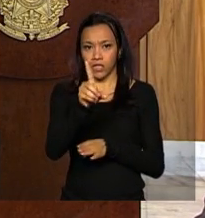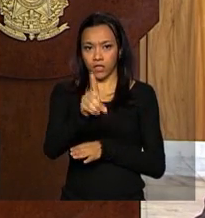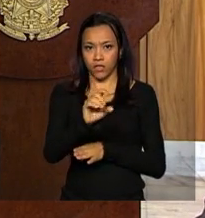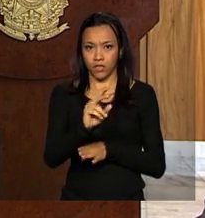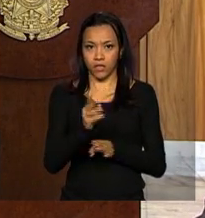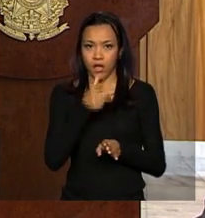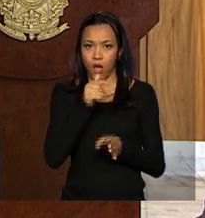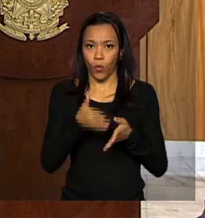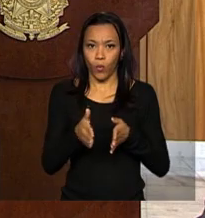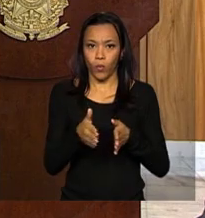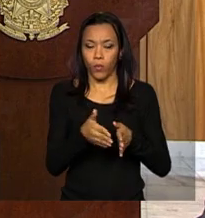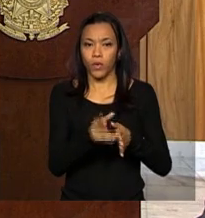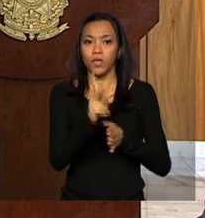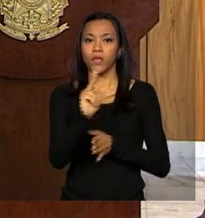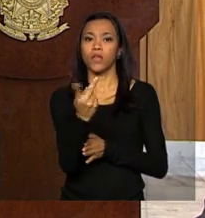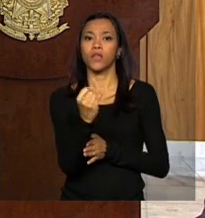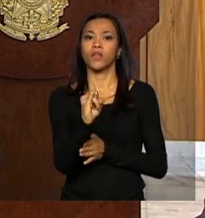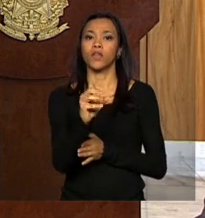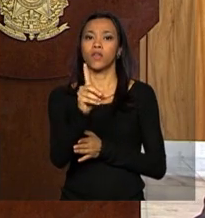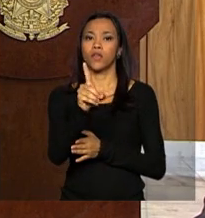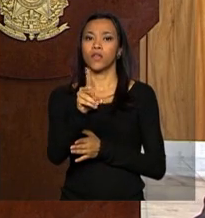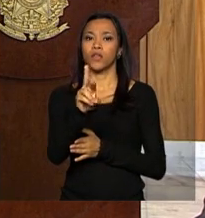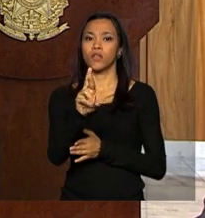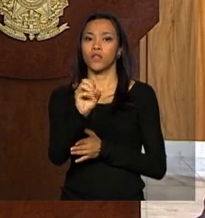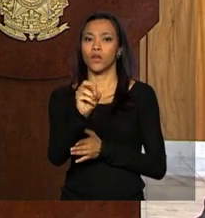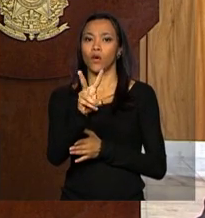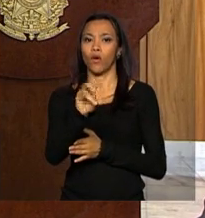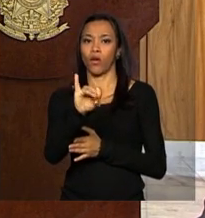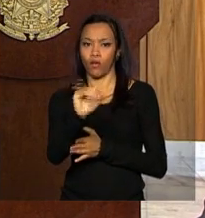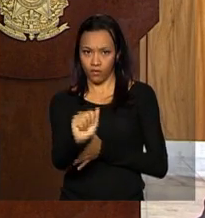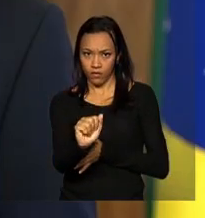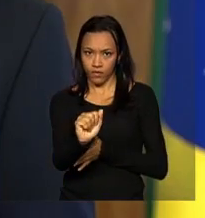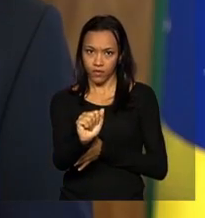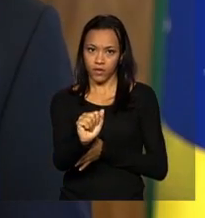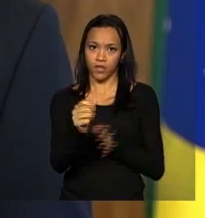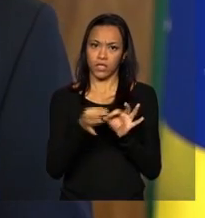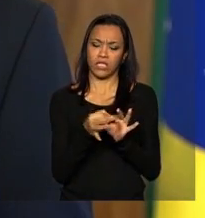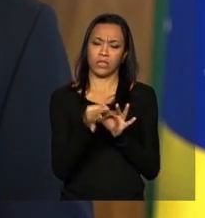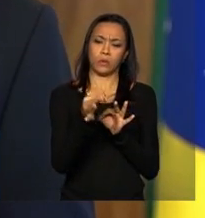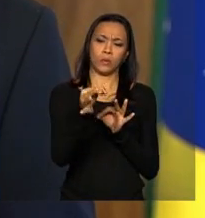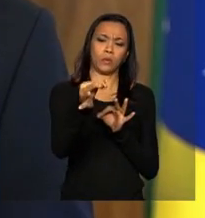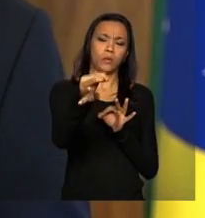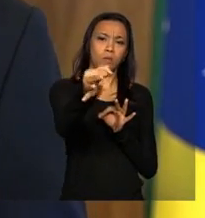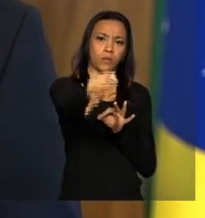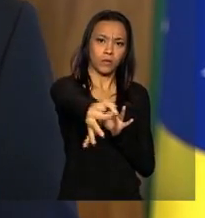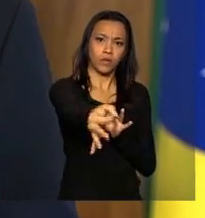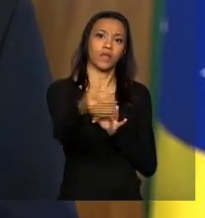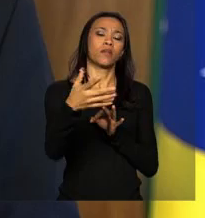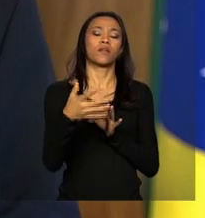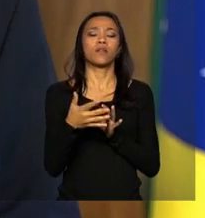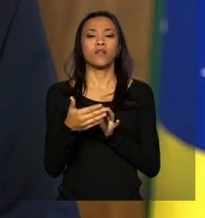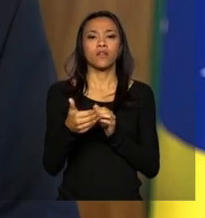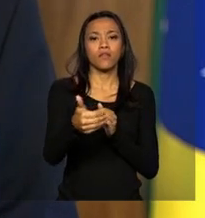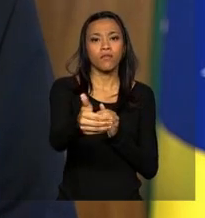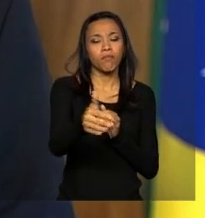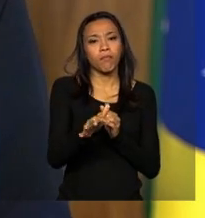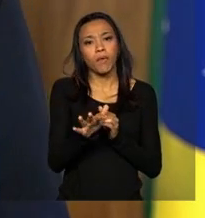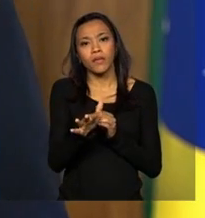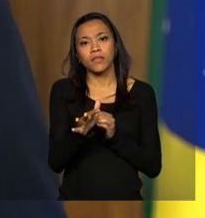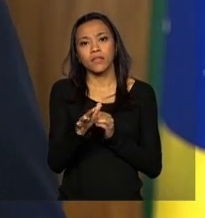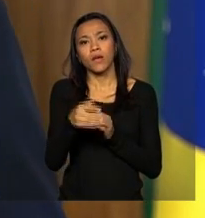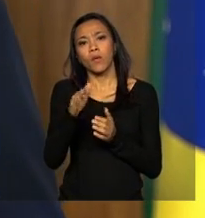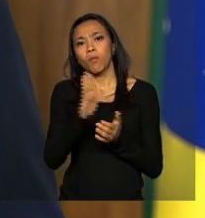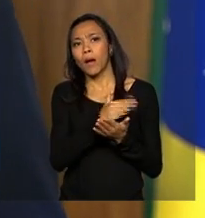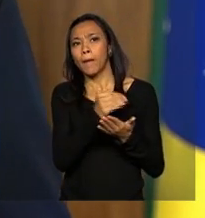Este eixo hídrico formidável de 3.400 quilômetros de extensão, que percorre uma parte